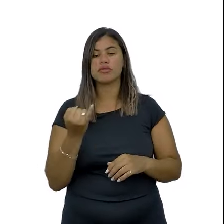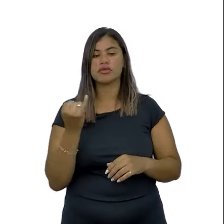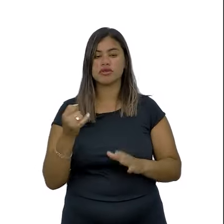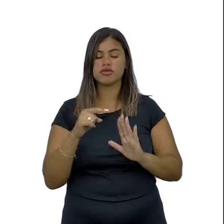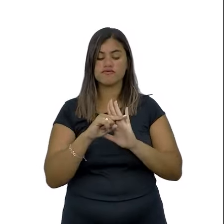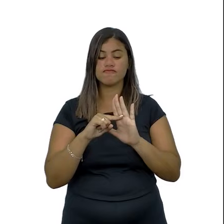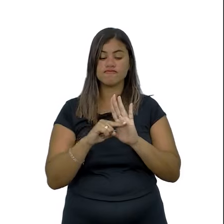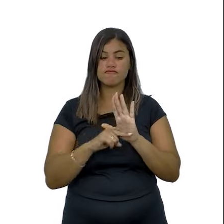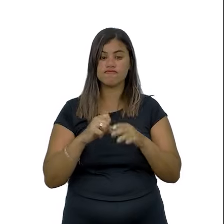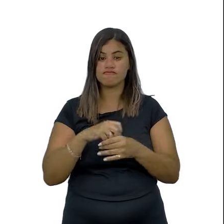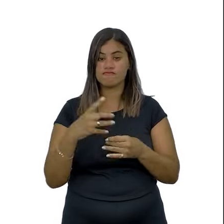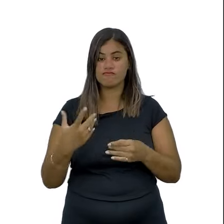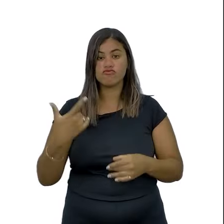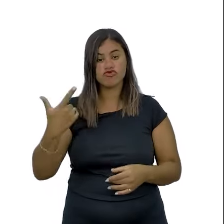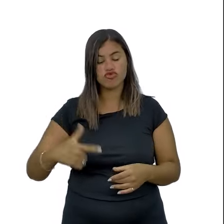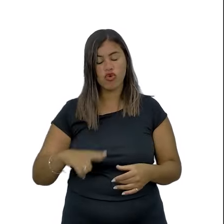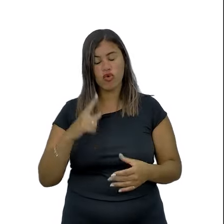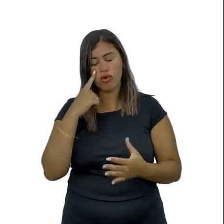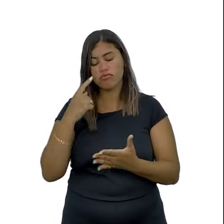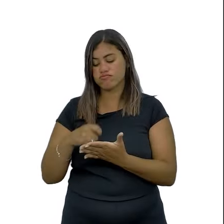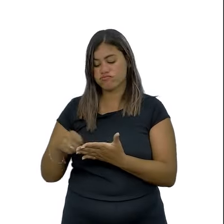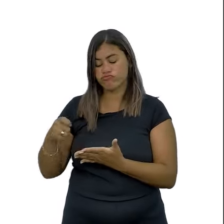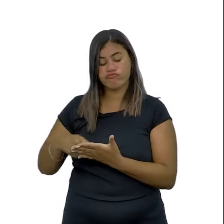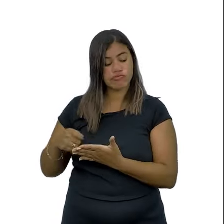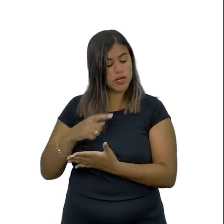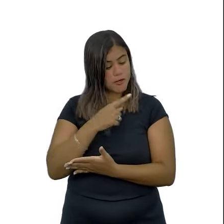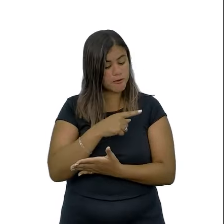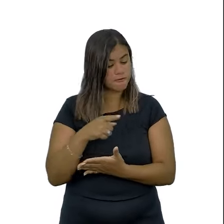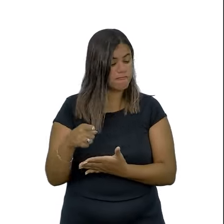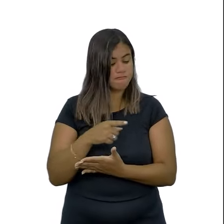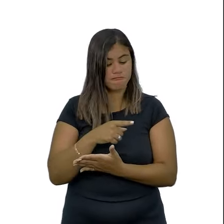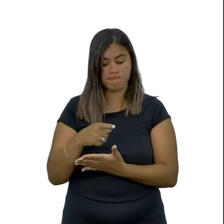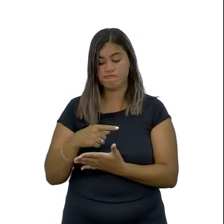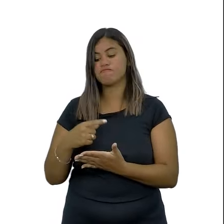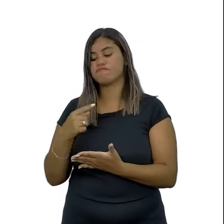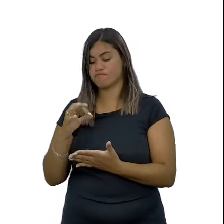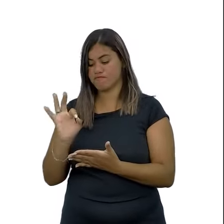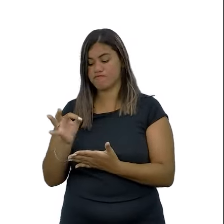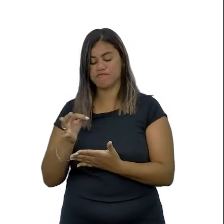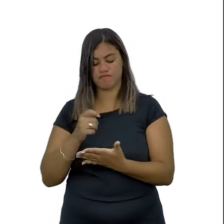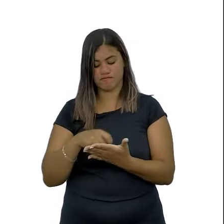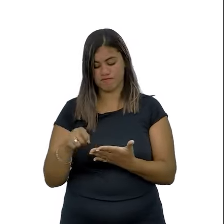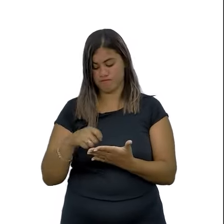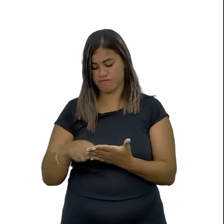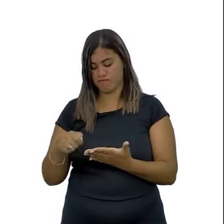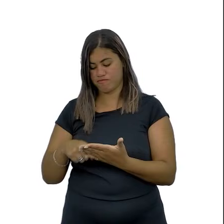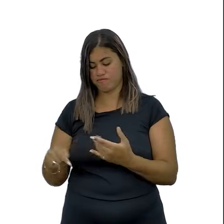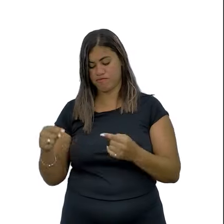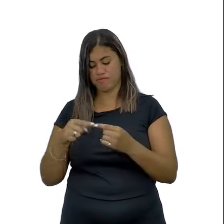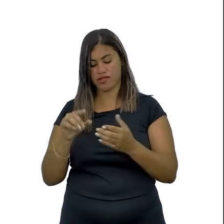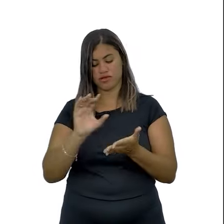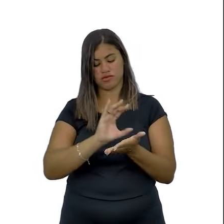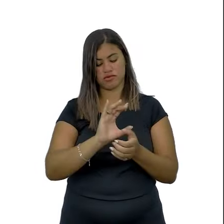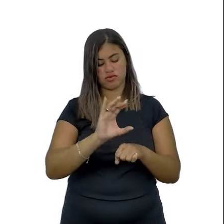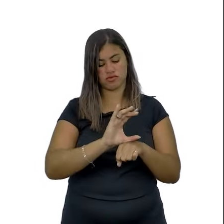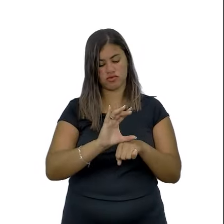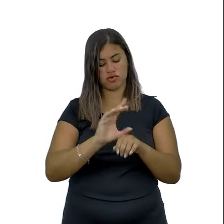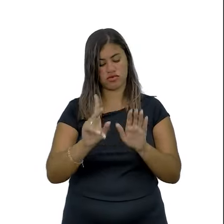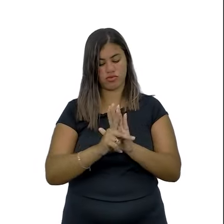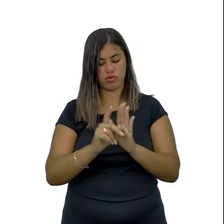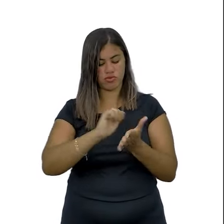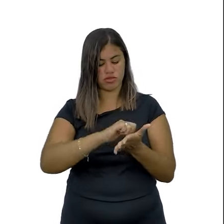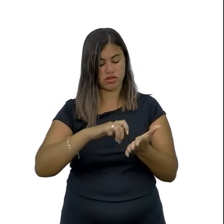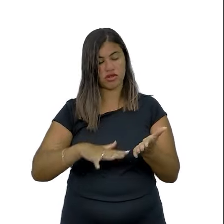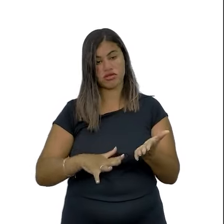fazer anotações relevantes quanto aos conceitos que estão por trás das atividades, as